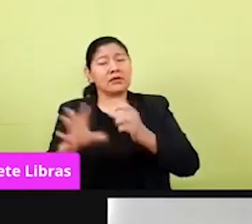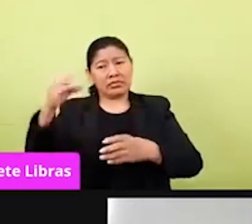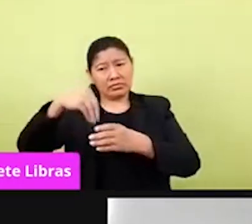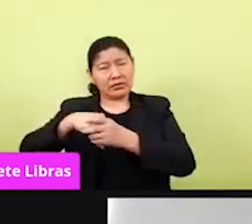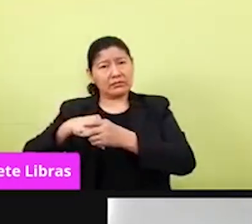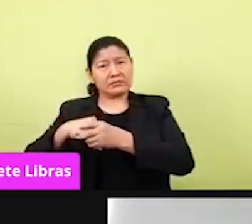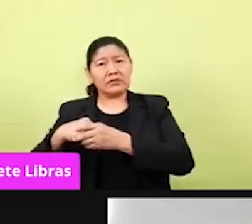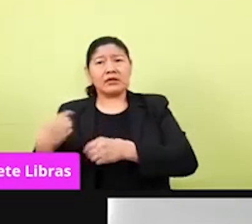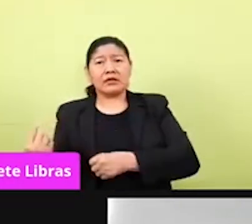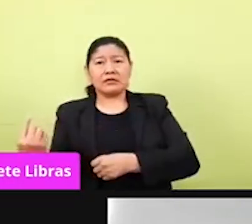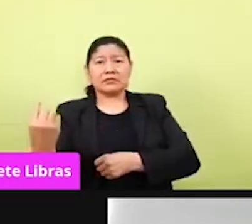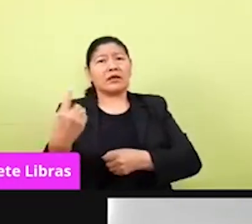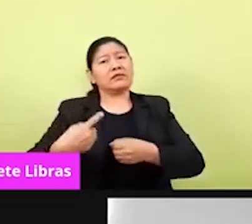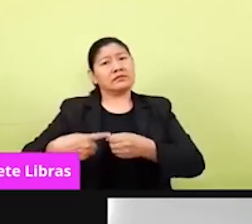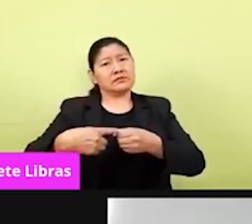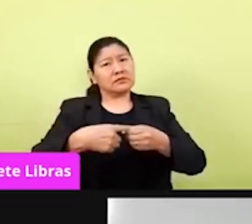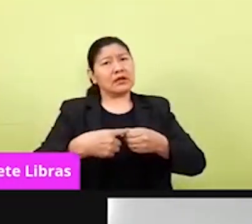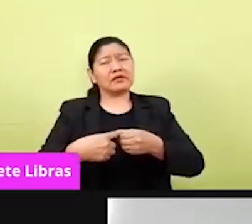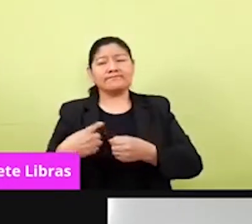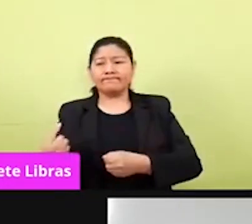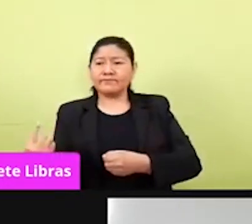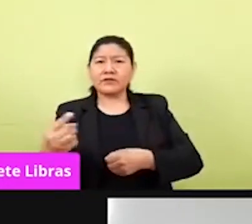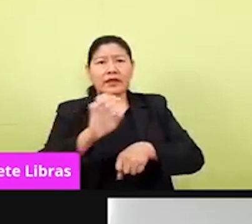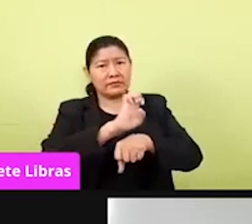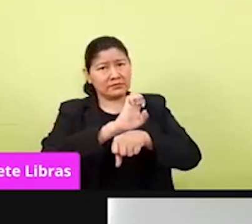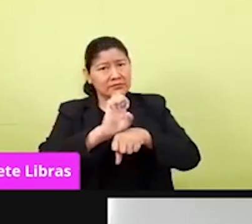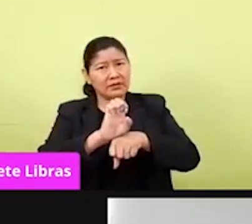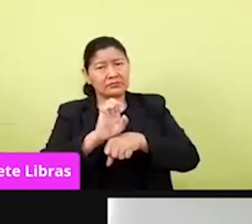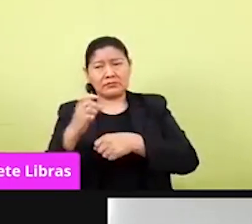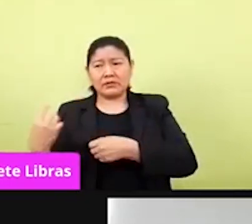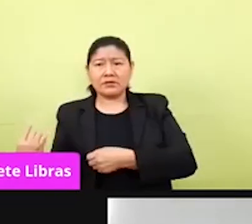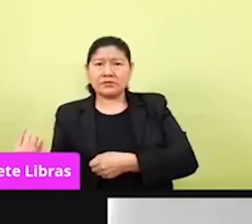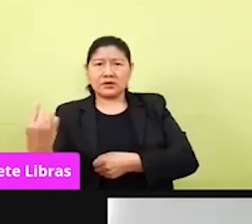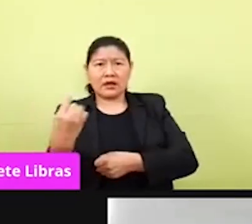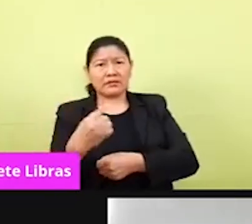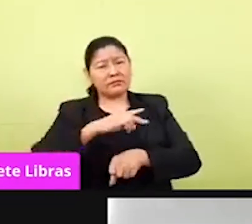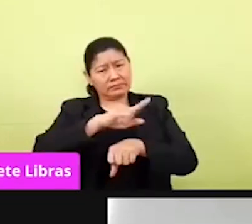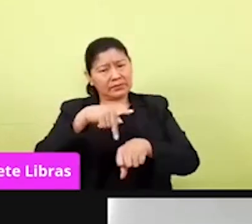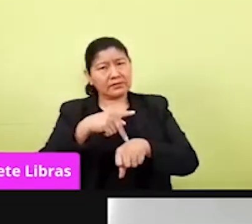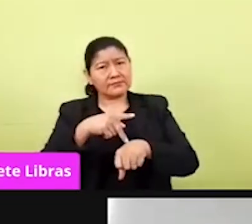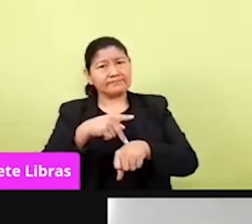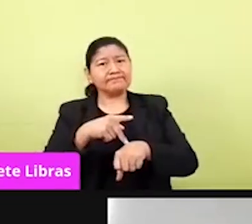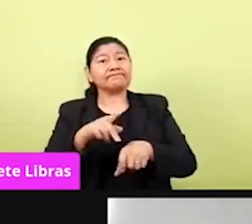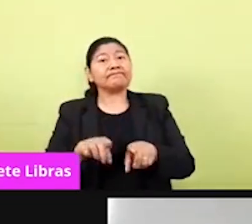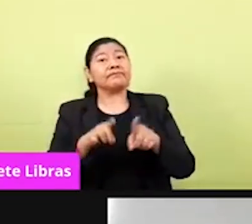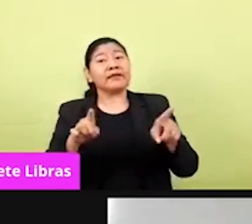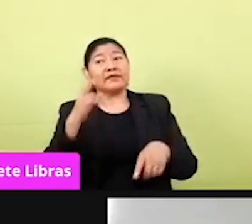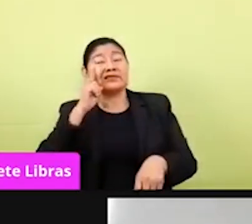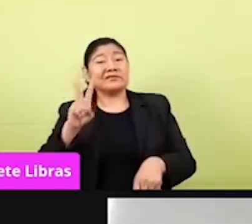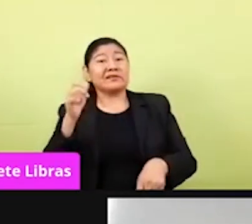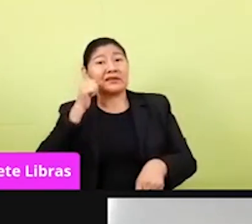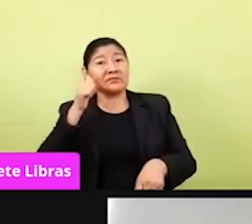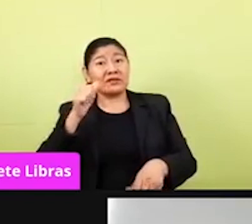já é um questionamento que eu faço. Muitas mulheres não têm acesso de maneira remota, pela internet, então